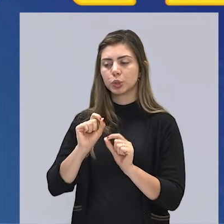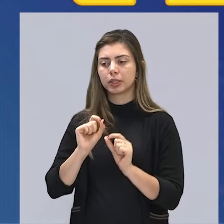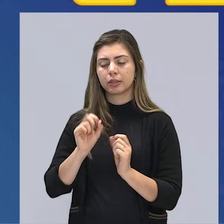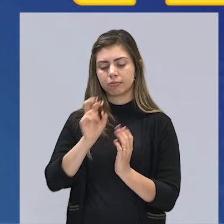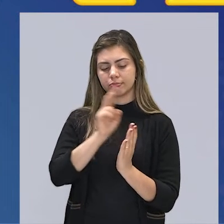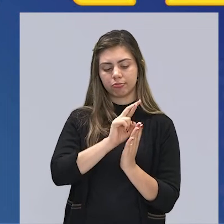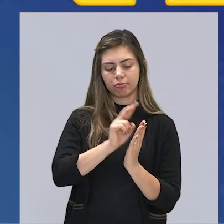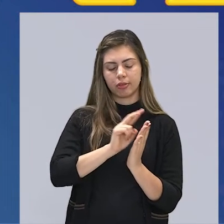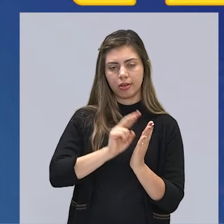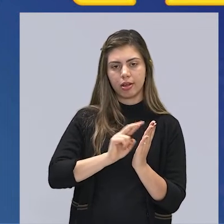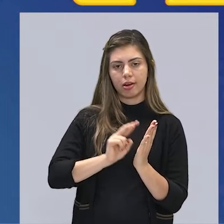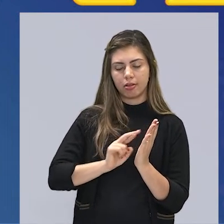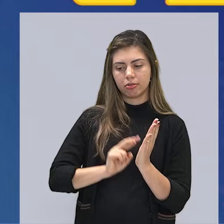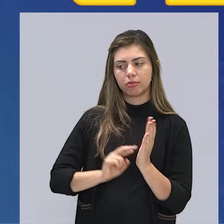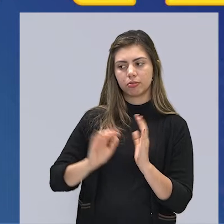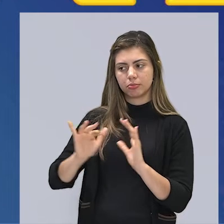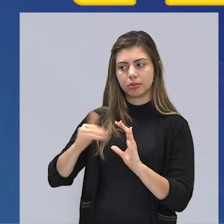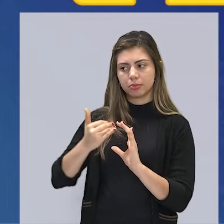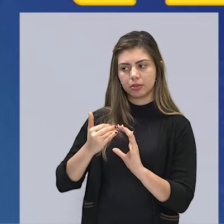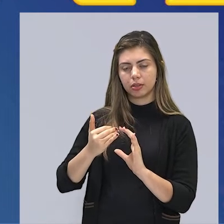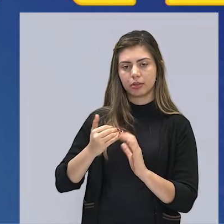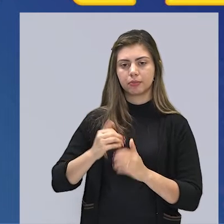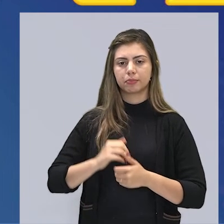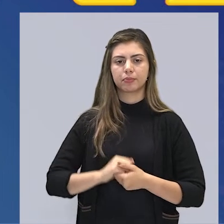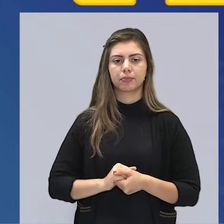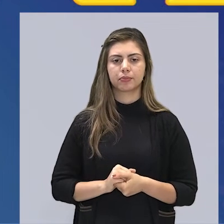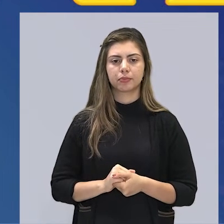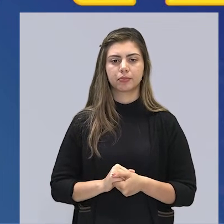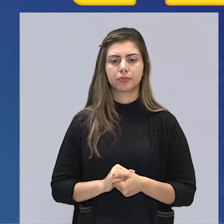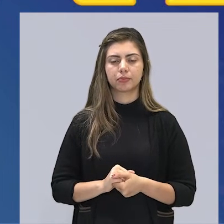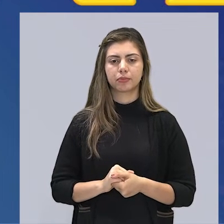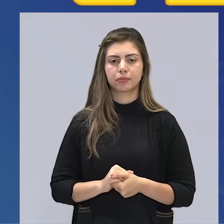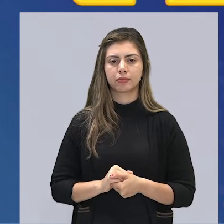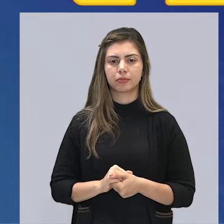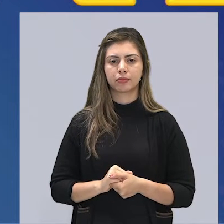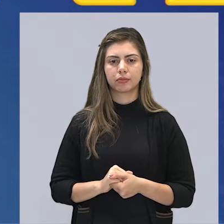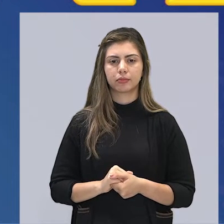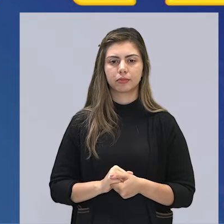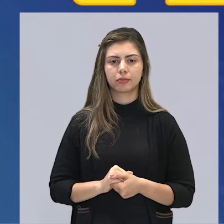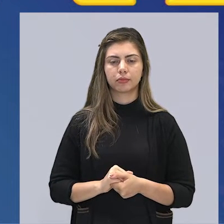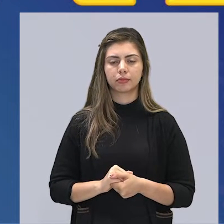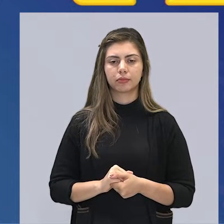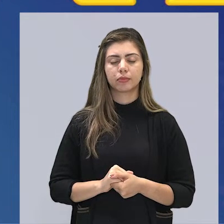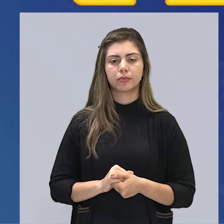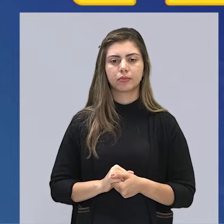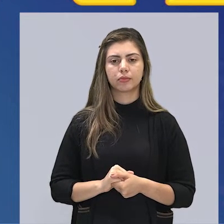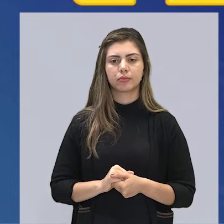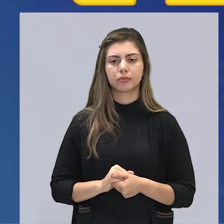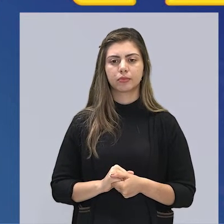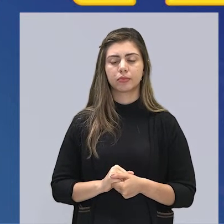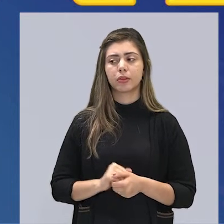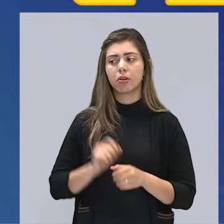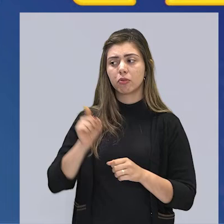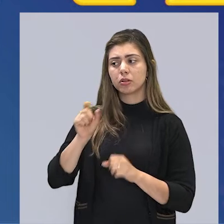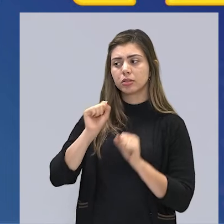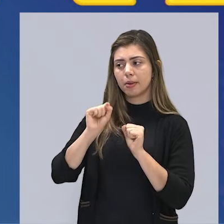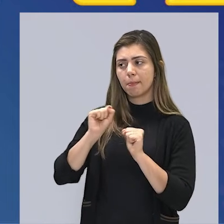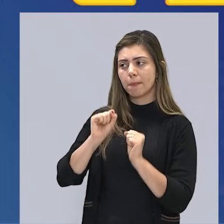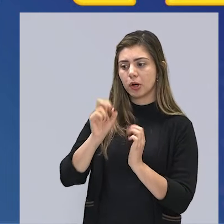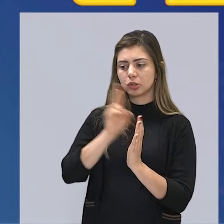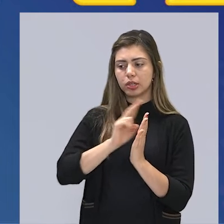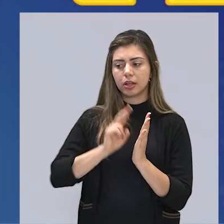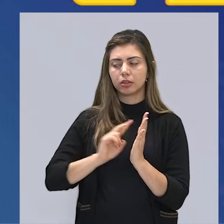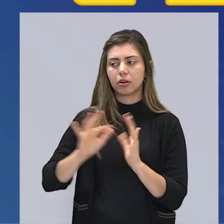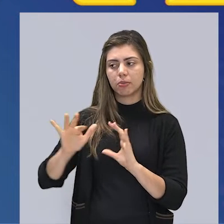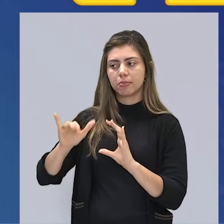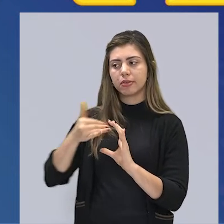relatório, tá? Depende do contexto. Could you please send me the report? Você poderia me enviar o relatório amanhã? Could you please